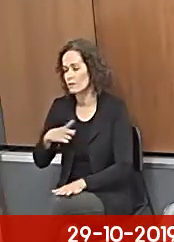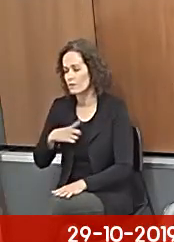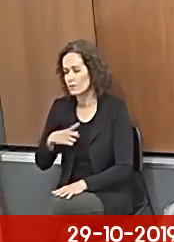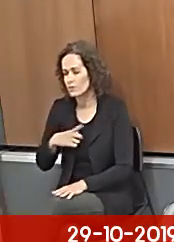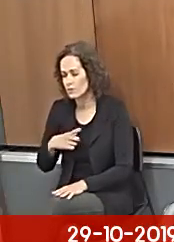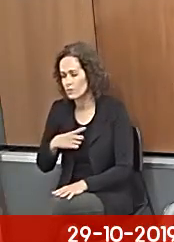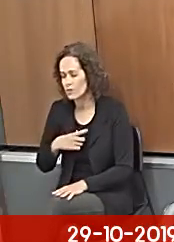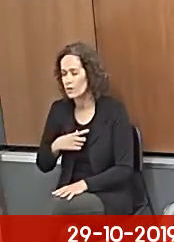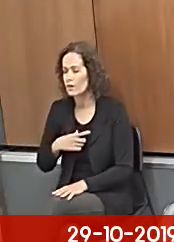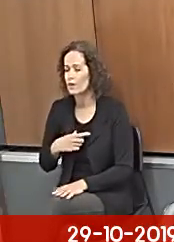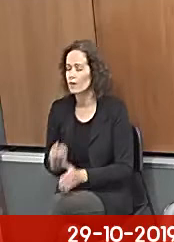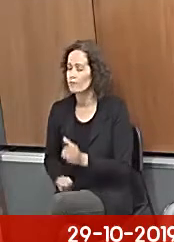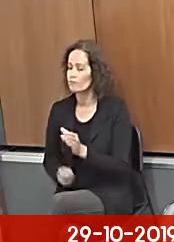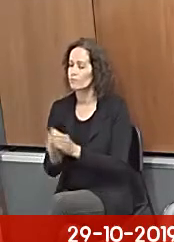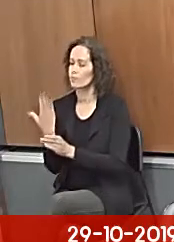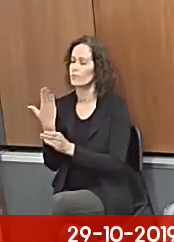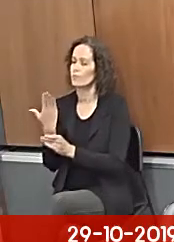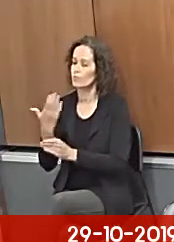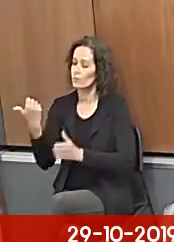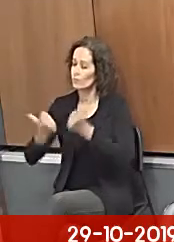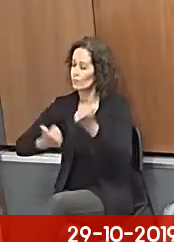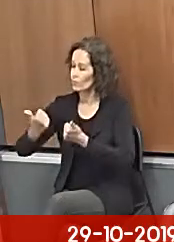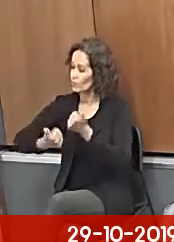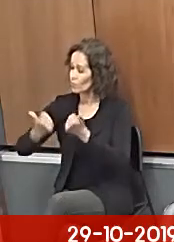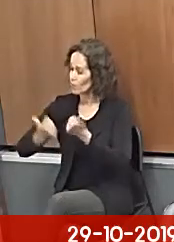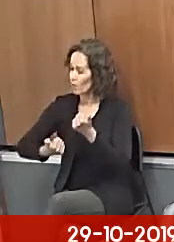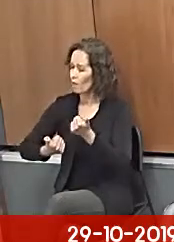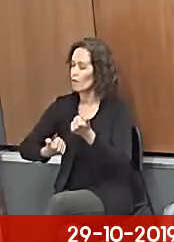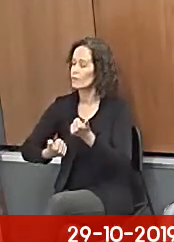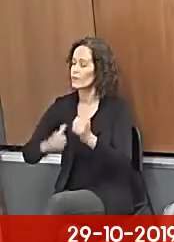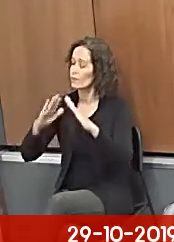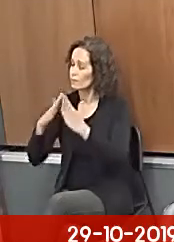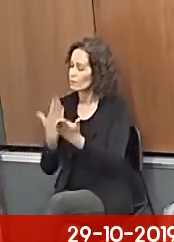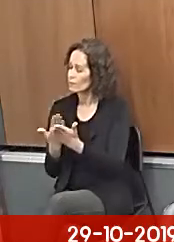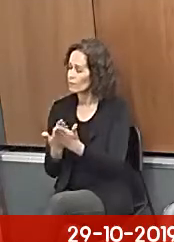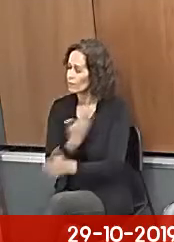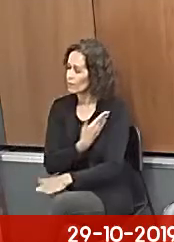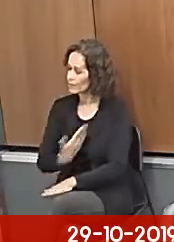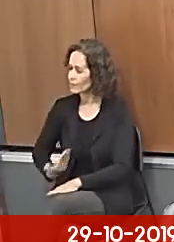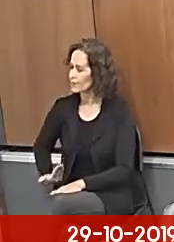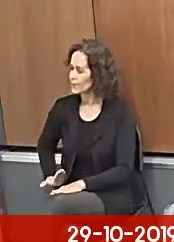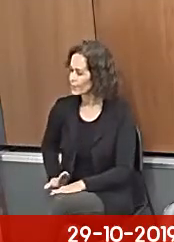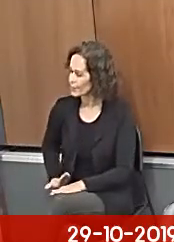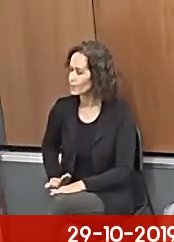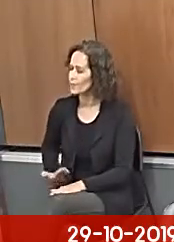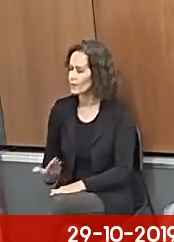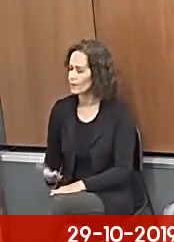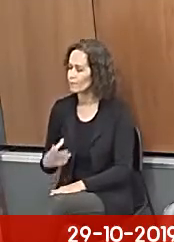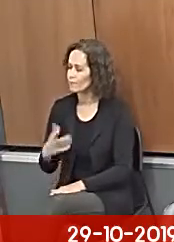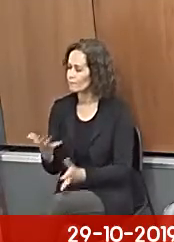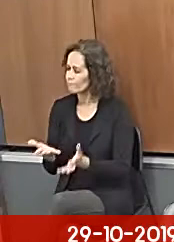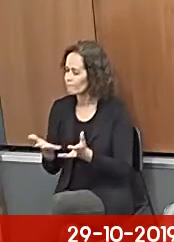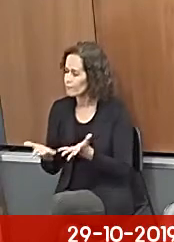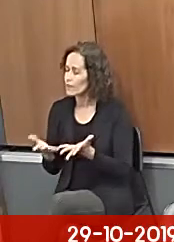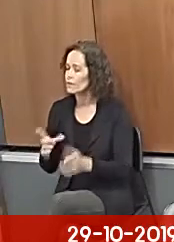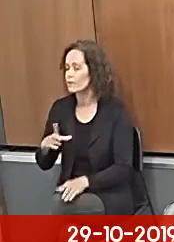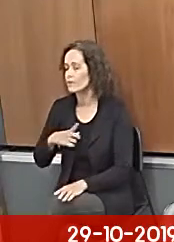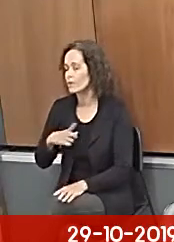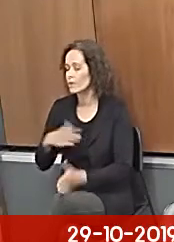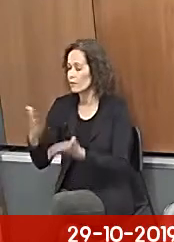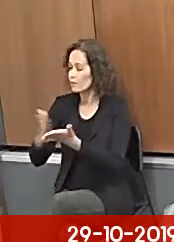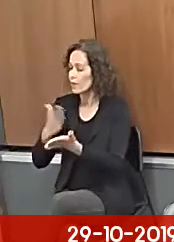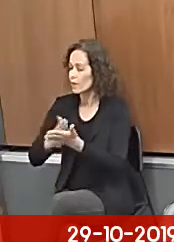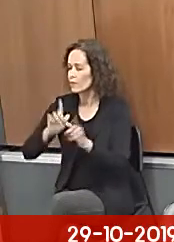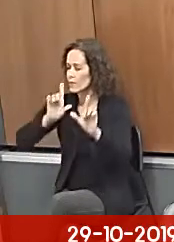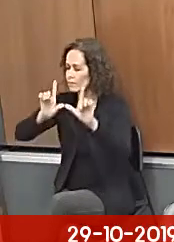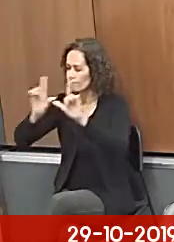de amputados, levar o futebol de amputados para os colégios públicos, né? Criar, a gente tem uma mentalidade de fazer um gibi do futebol